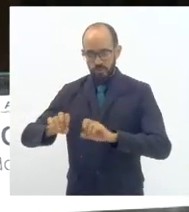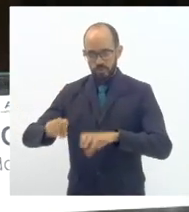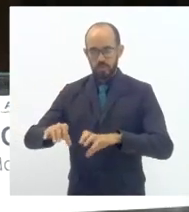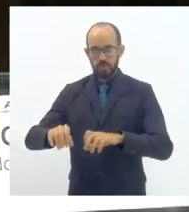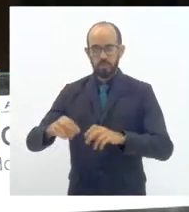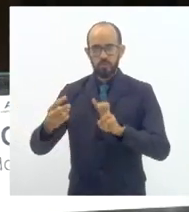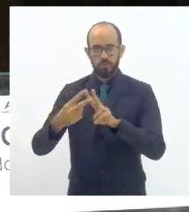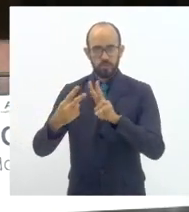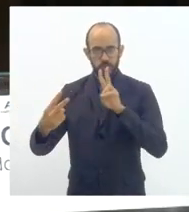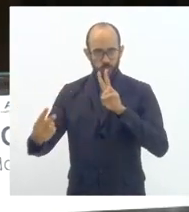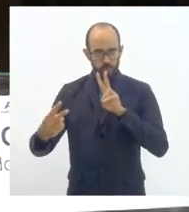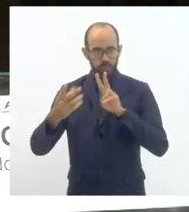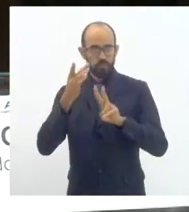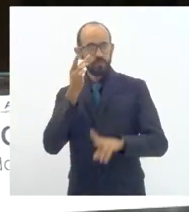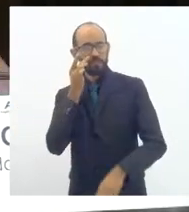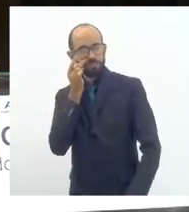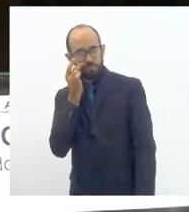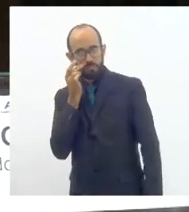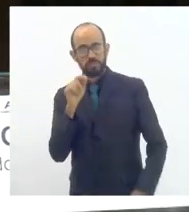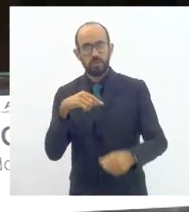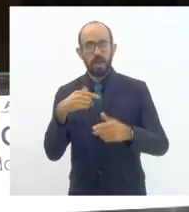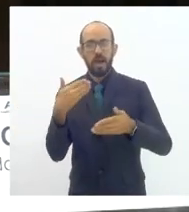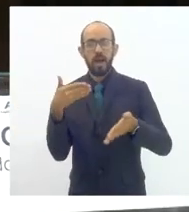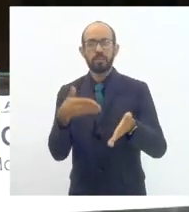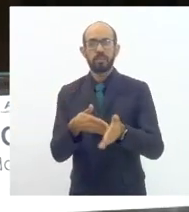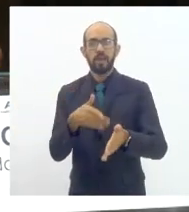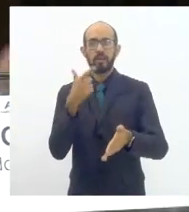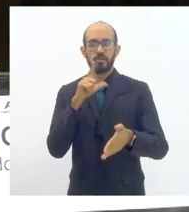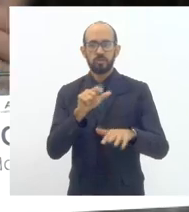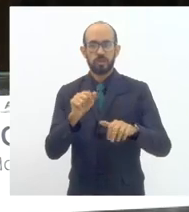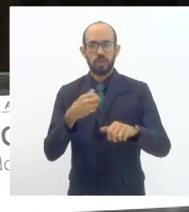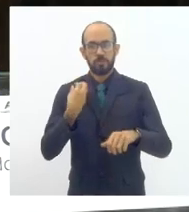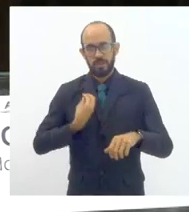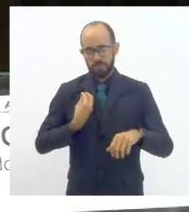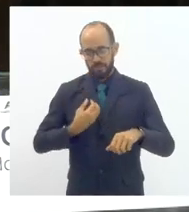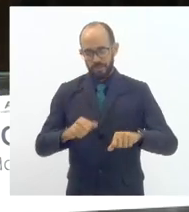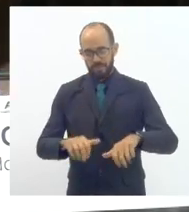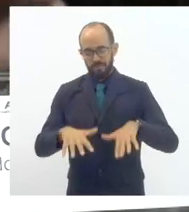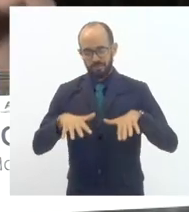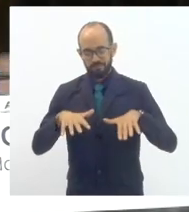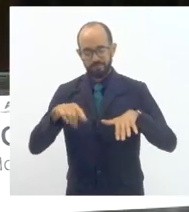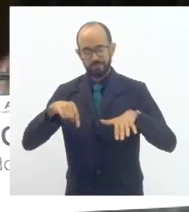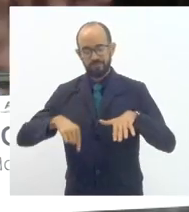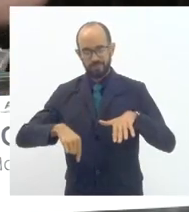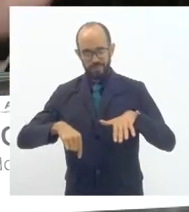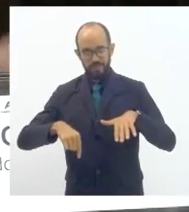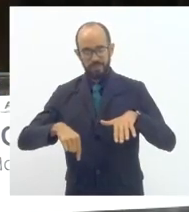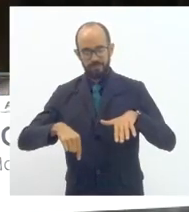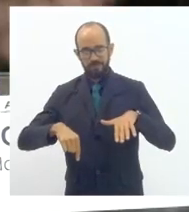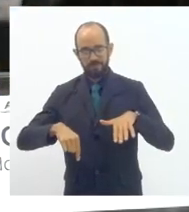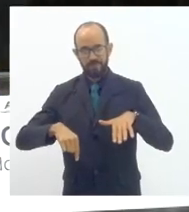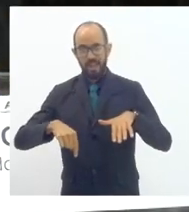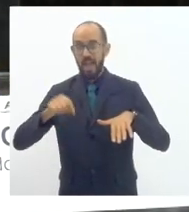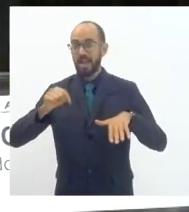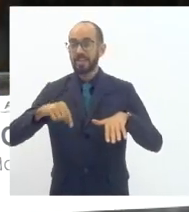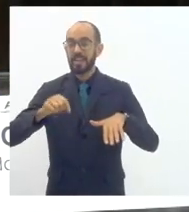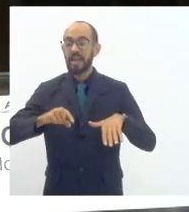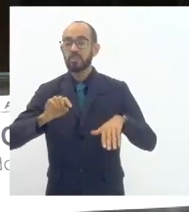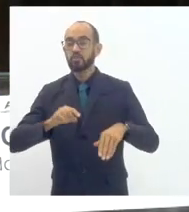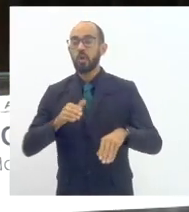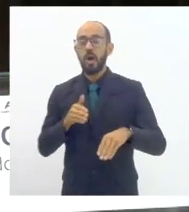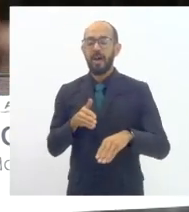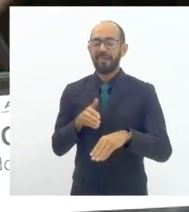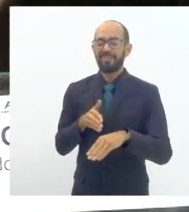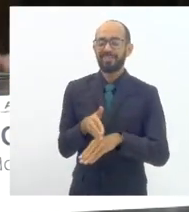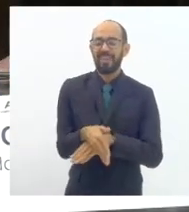e presencial, até chegar aqui. E acaba aqui? Muito pelo contrário. Aqui é apenas a porta de